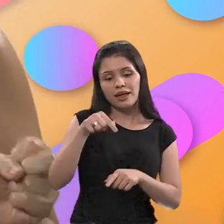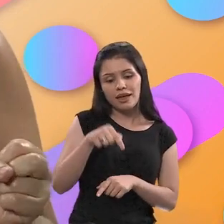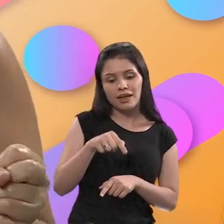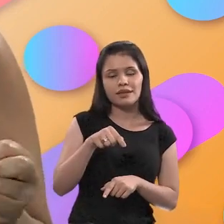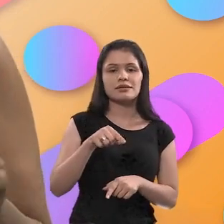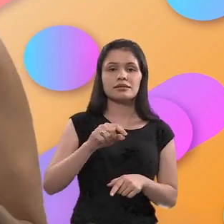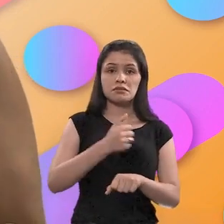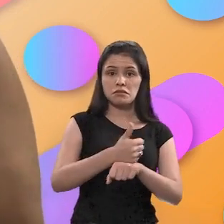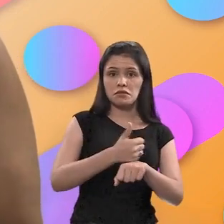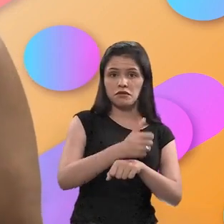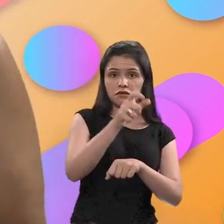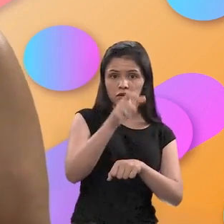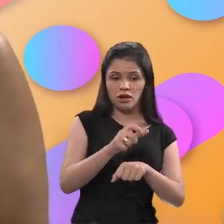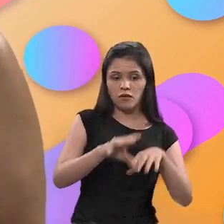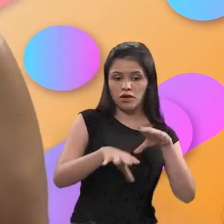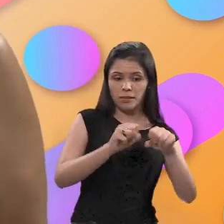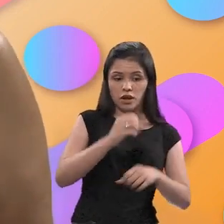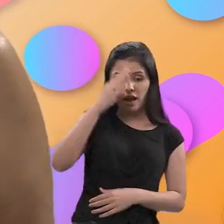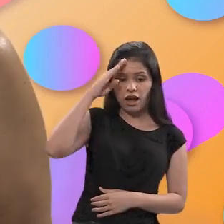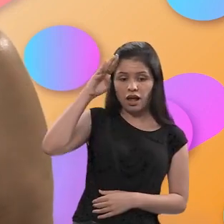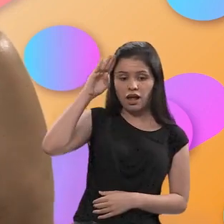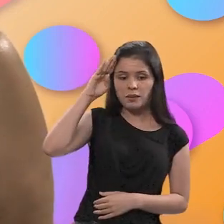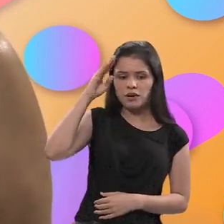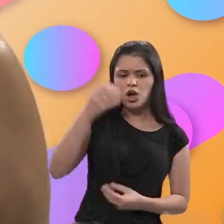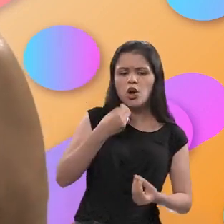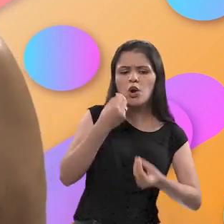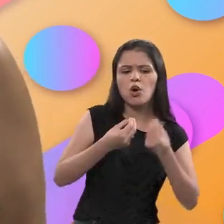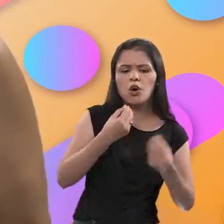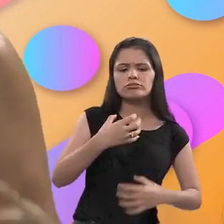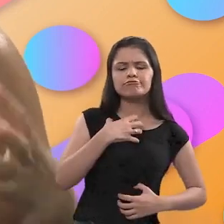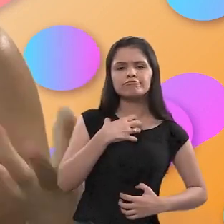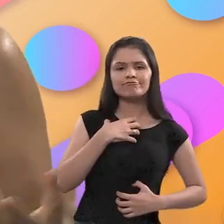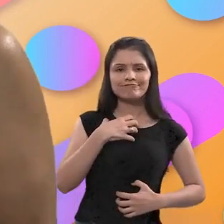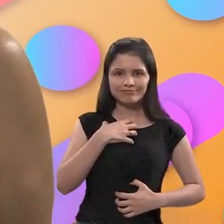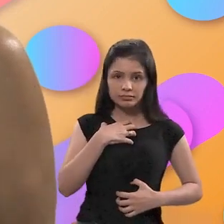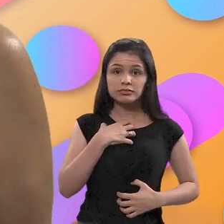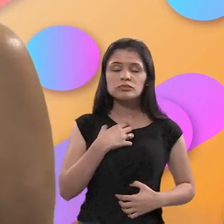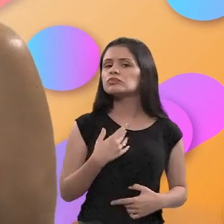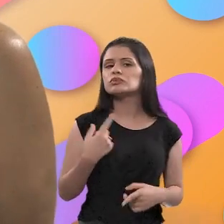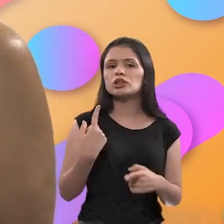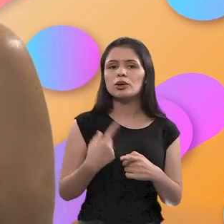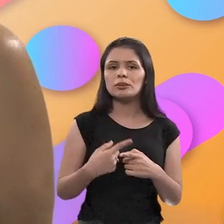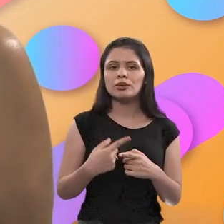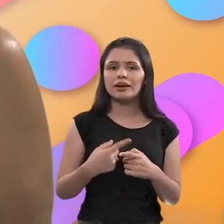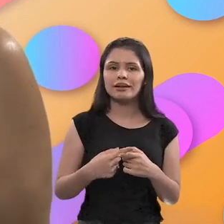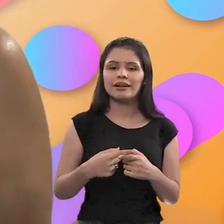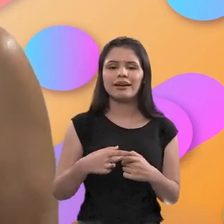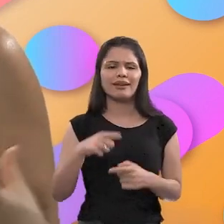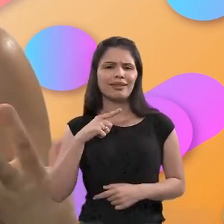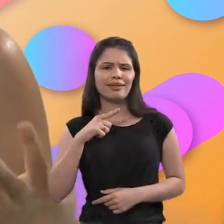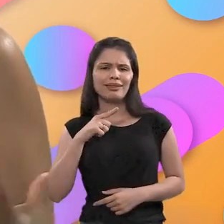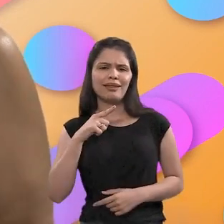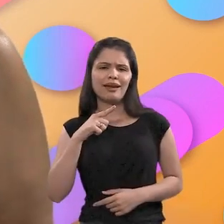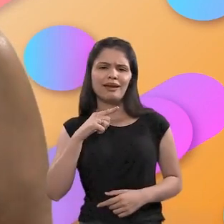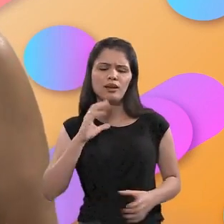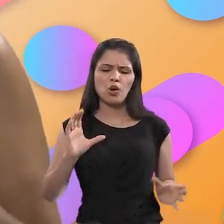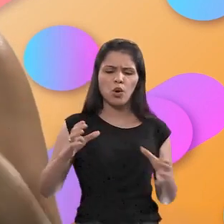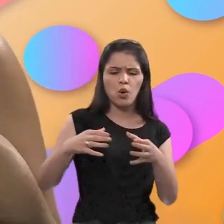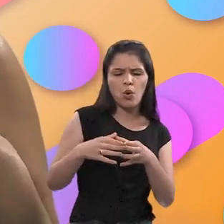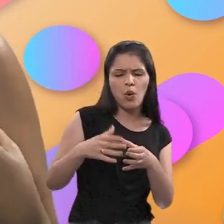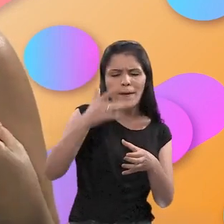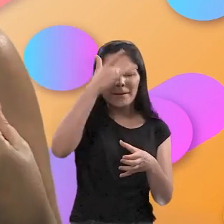mais acadêmicas, que respostas ele tem para dar para a prática. Mas tem uma diferença fundamental aí, porque a gente tem um conjunto